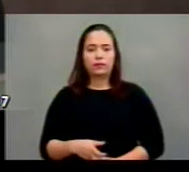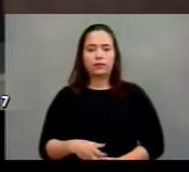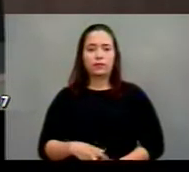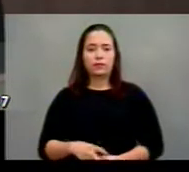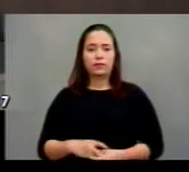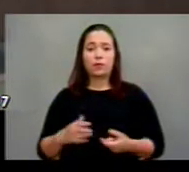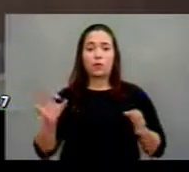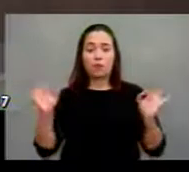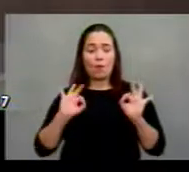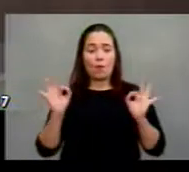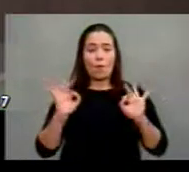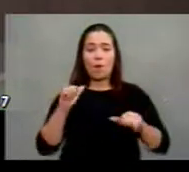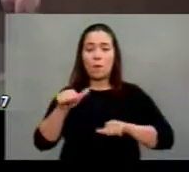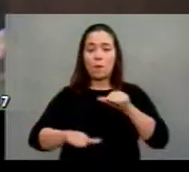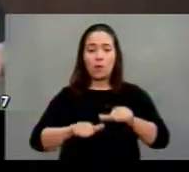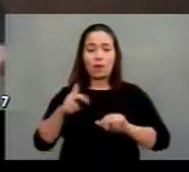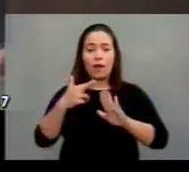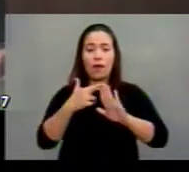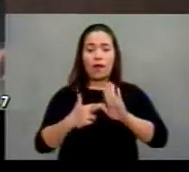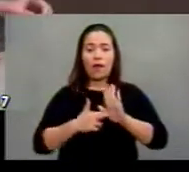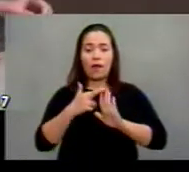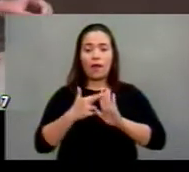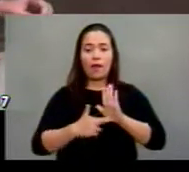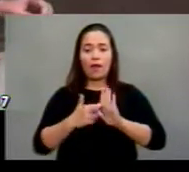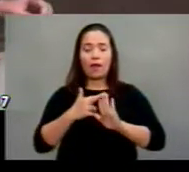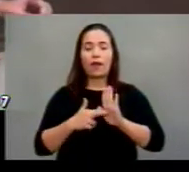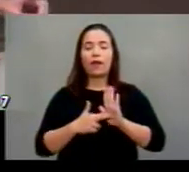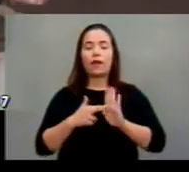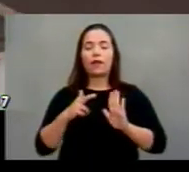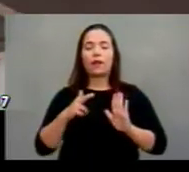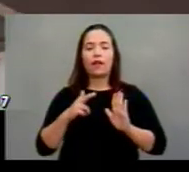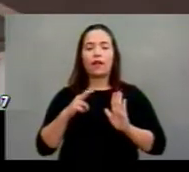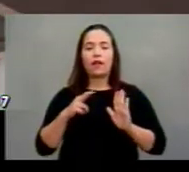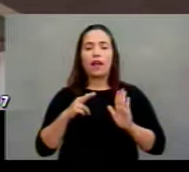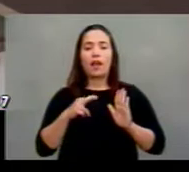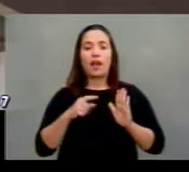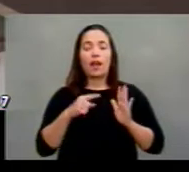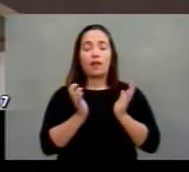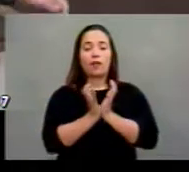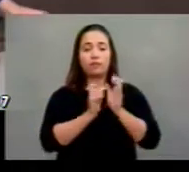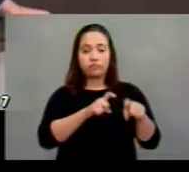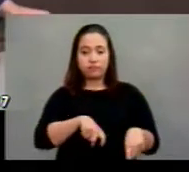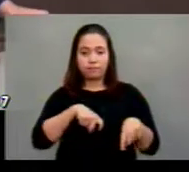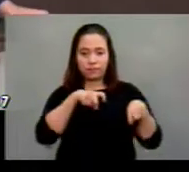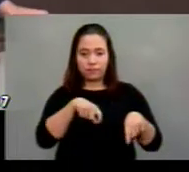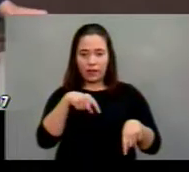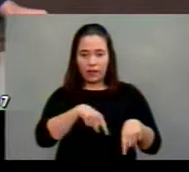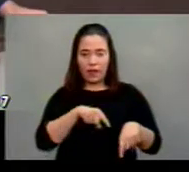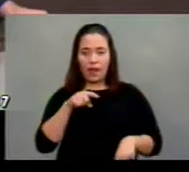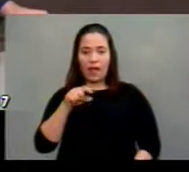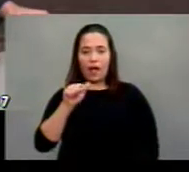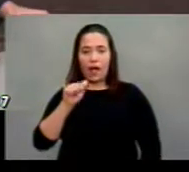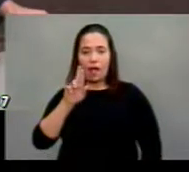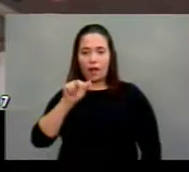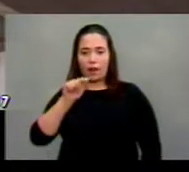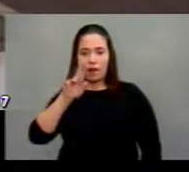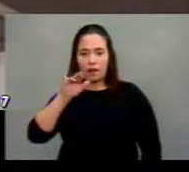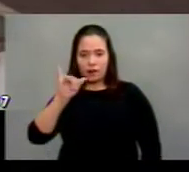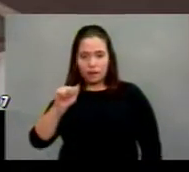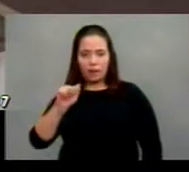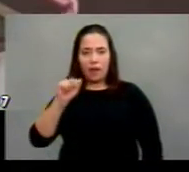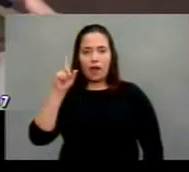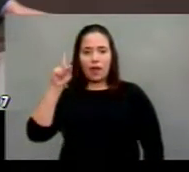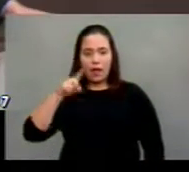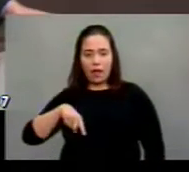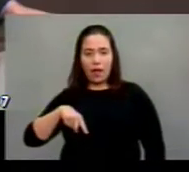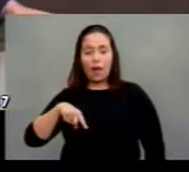agora reformas, inclusive, que eram do princípio do capitalismo, como a reforma agrária. Reforma agrária não é um tema da agenda socialista, é do